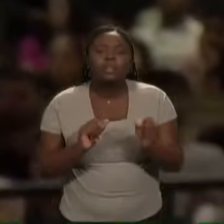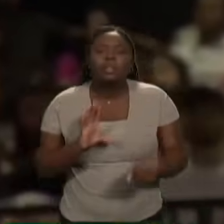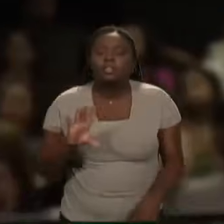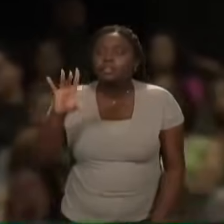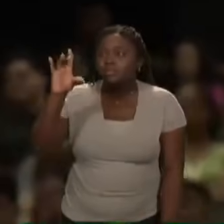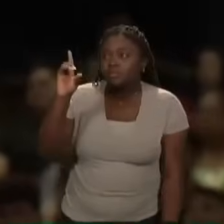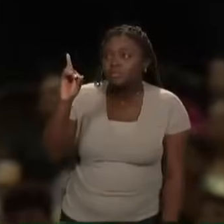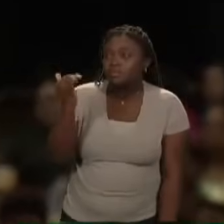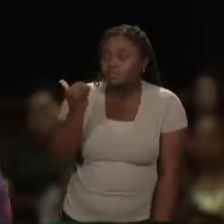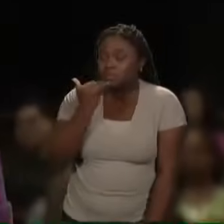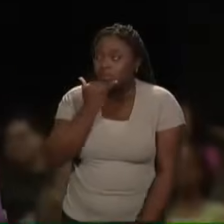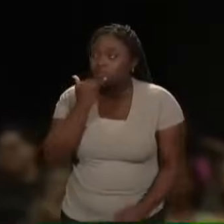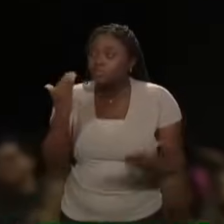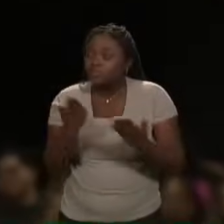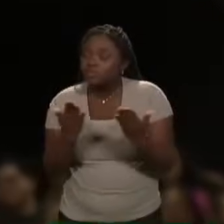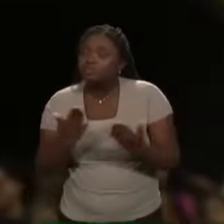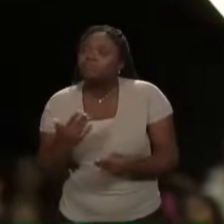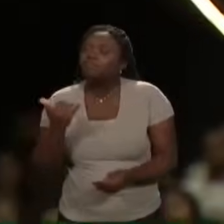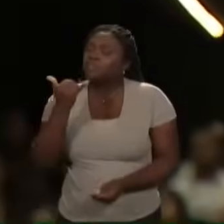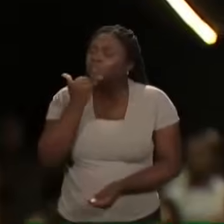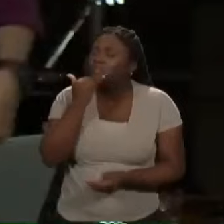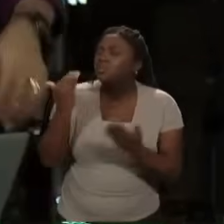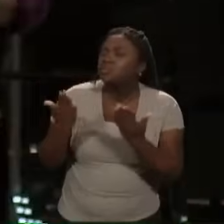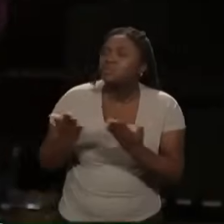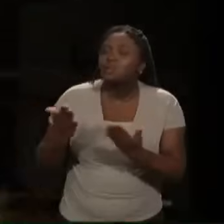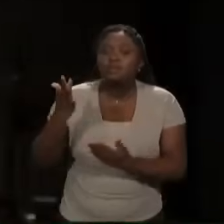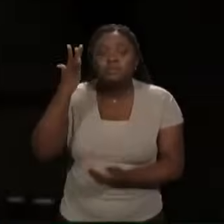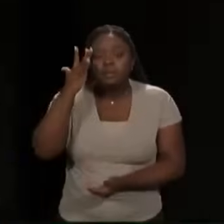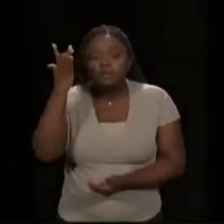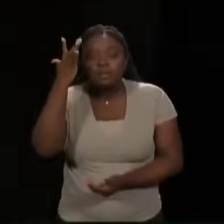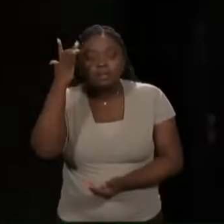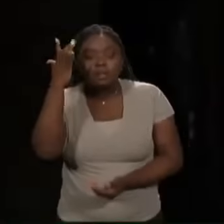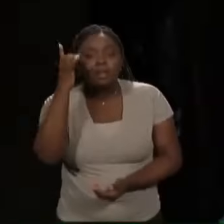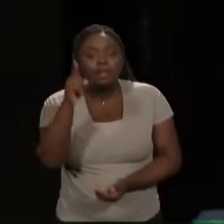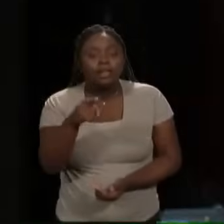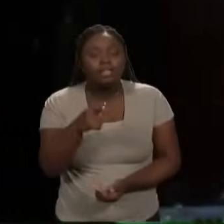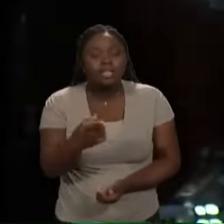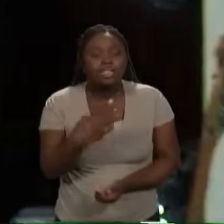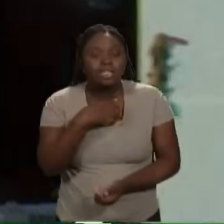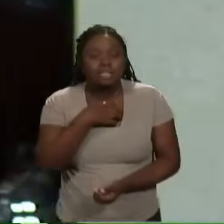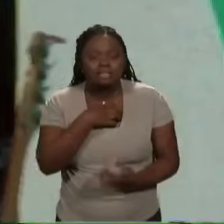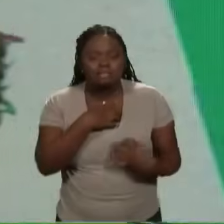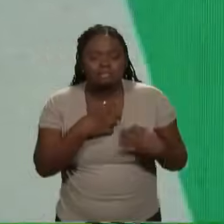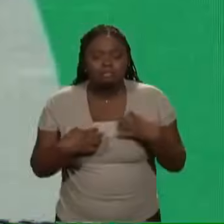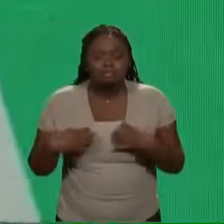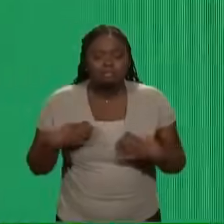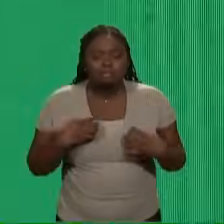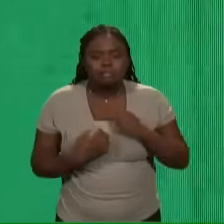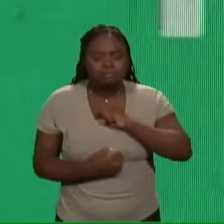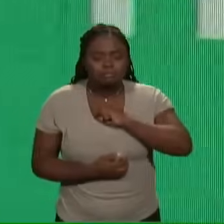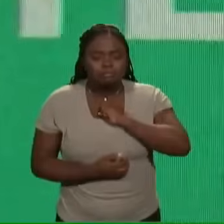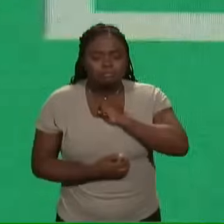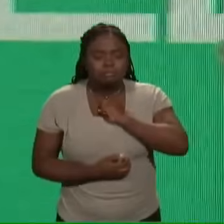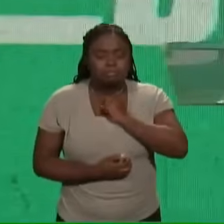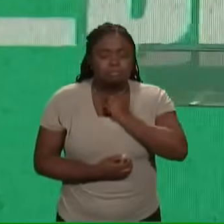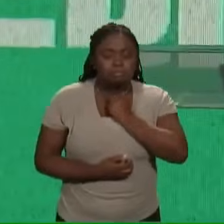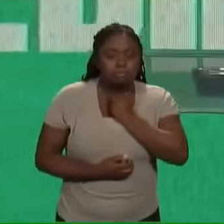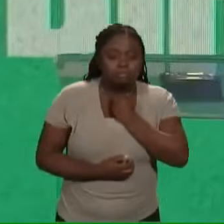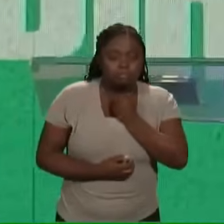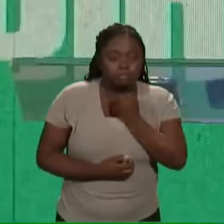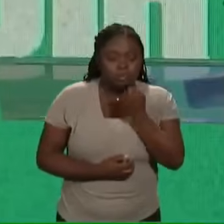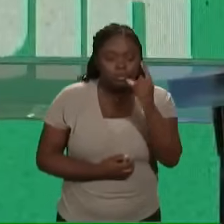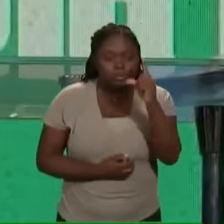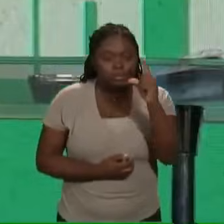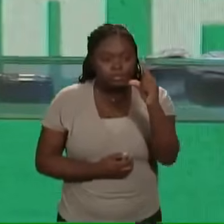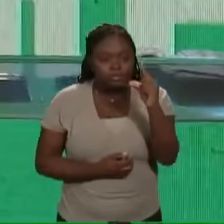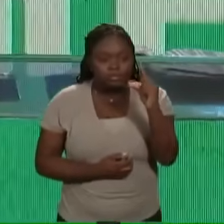No outro dia, Deus, eu perdoo. Deus, eu perdoo. Aí sabe o que você vai sentindo? O amargo, o azedo, o ranço, a amargura vai diminuindo